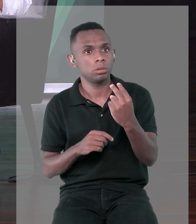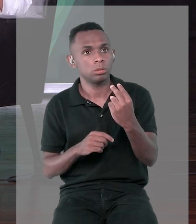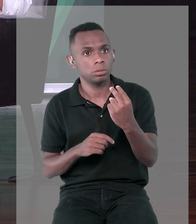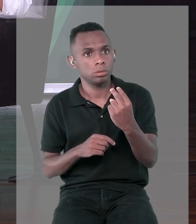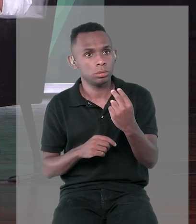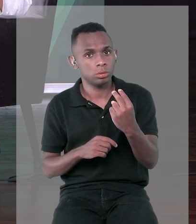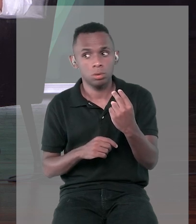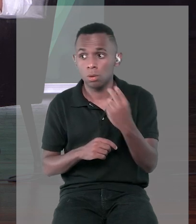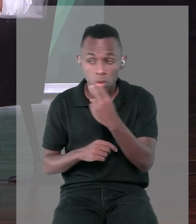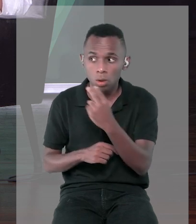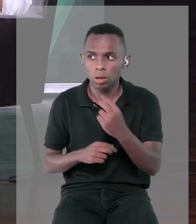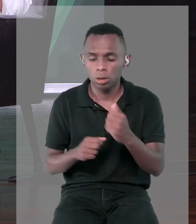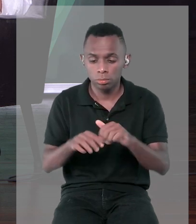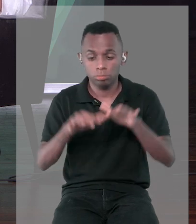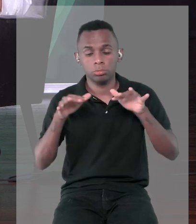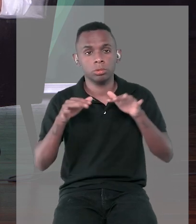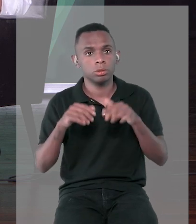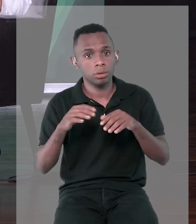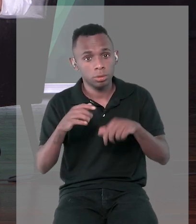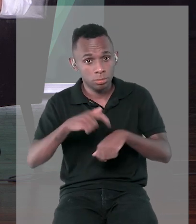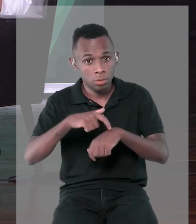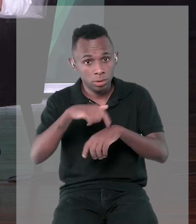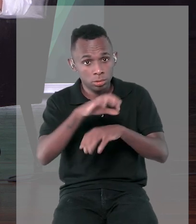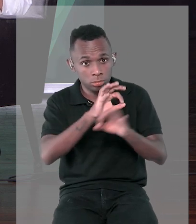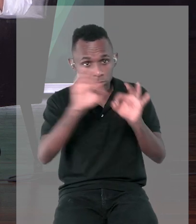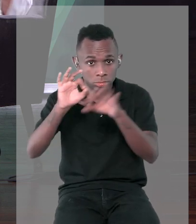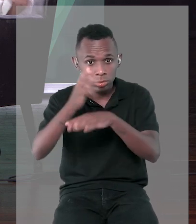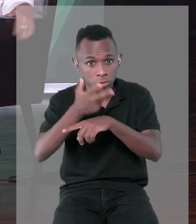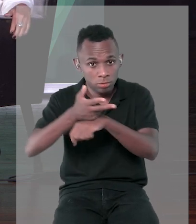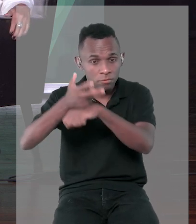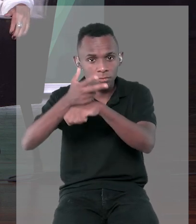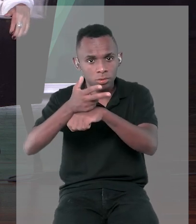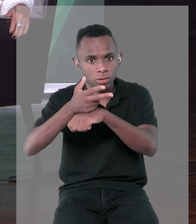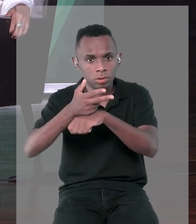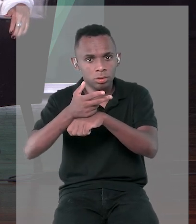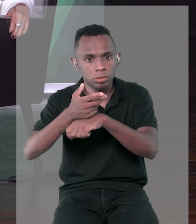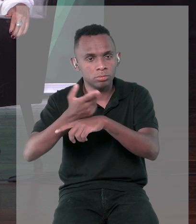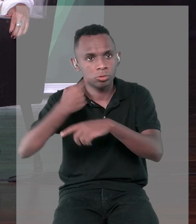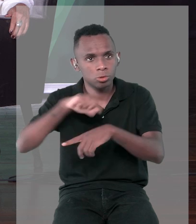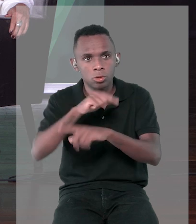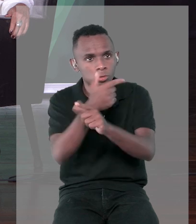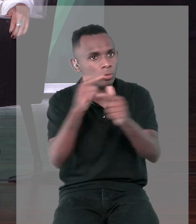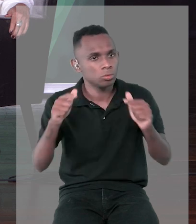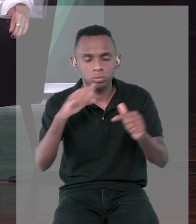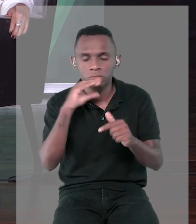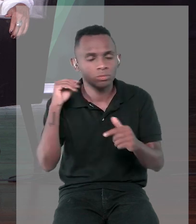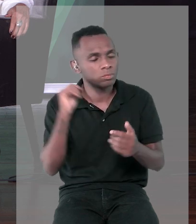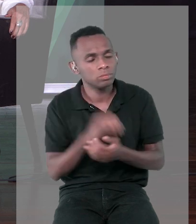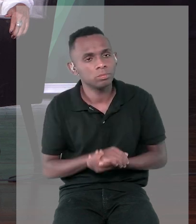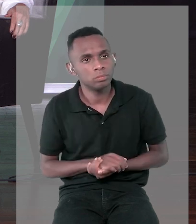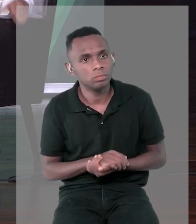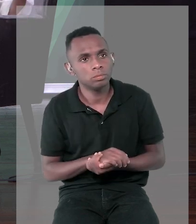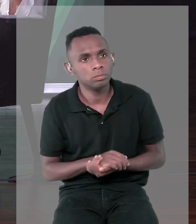diz, olhe para a plateia, ele fala, na hora que está filmando, né? São eles que não te empregaram.